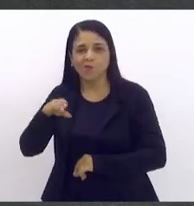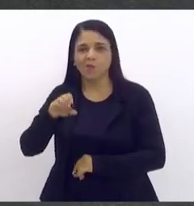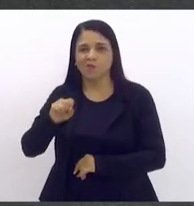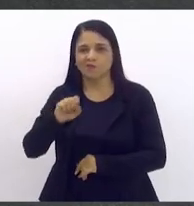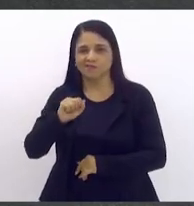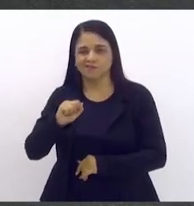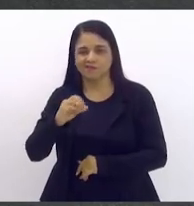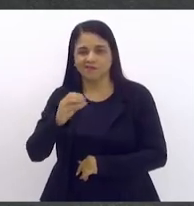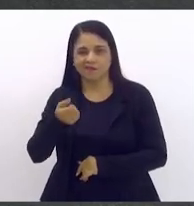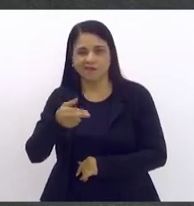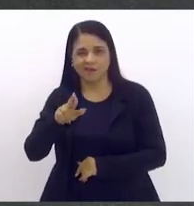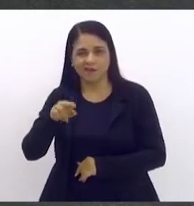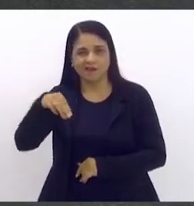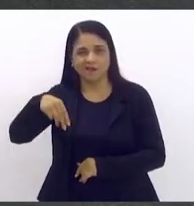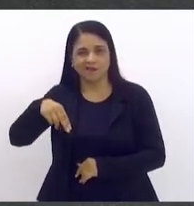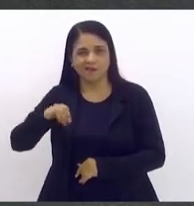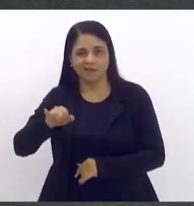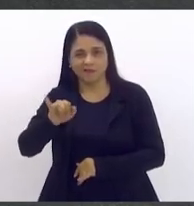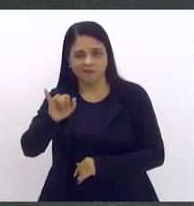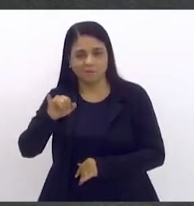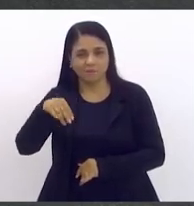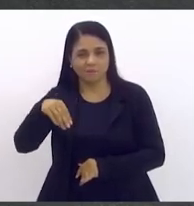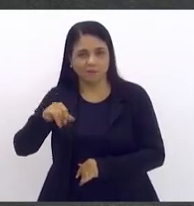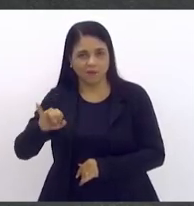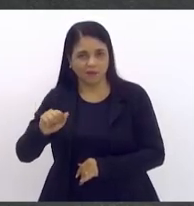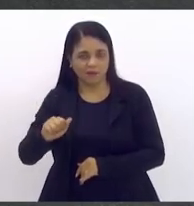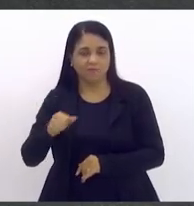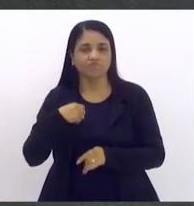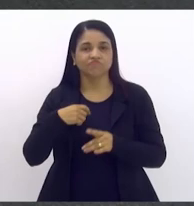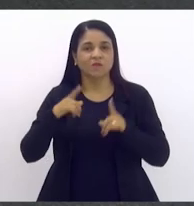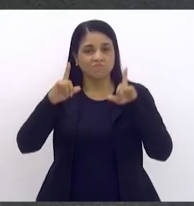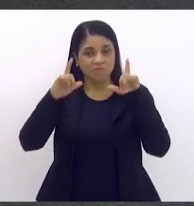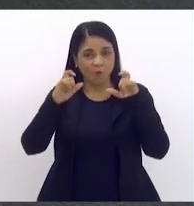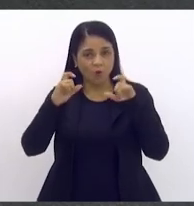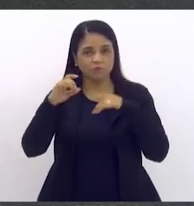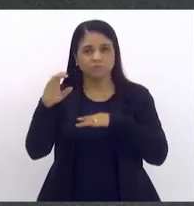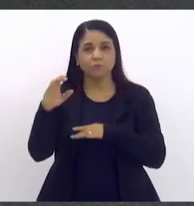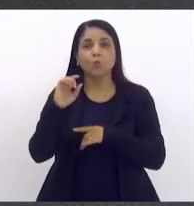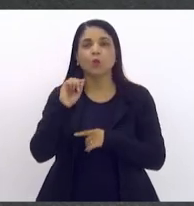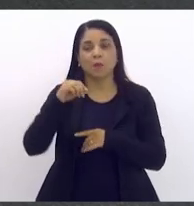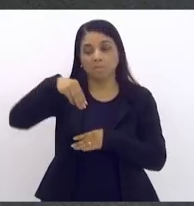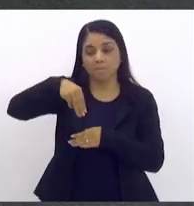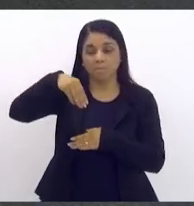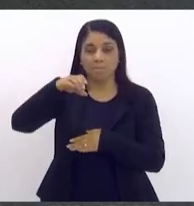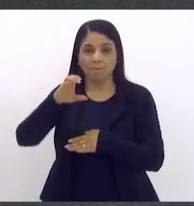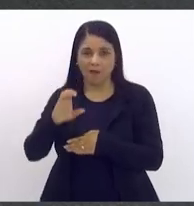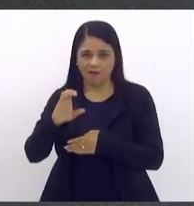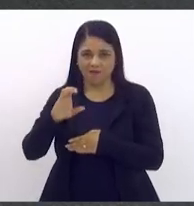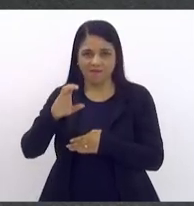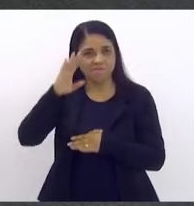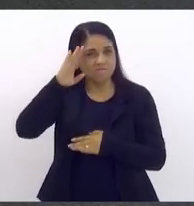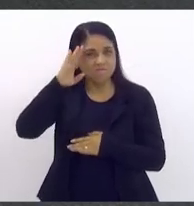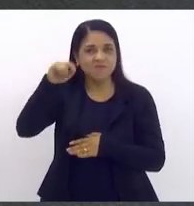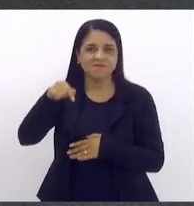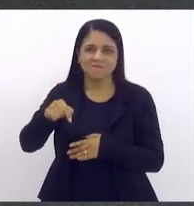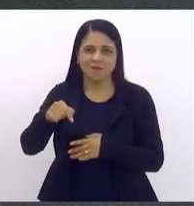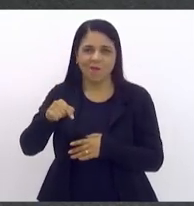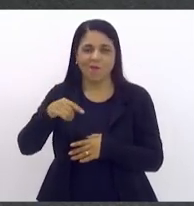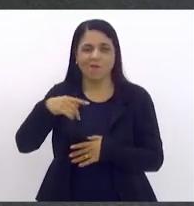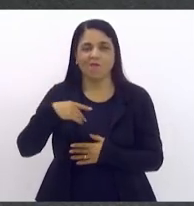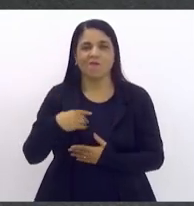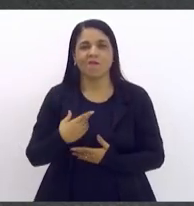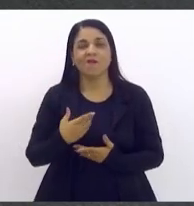importante e simbólica, que virou o cartão postal da cidade de Niterói, que é o MAC. Então, agora, no próximo